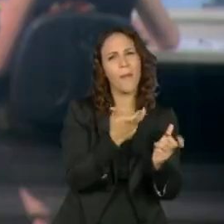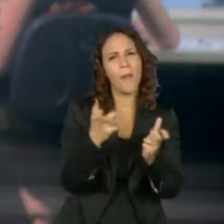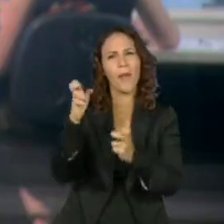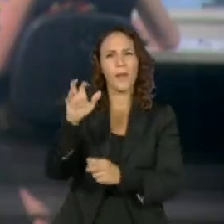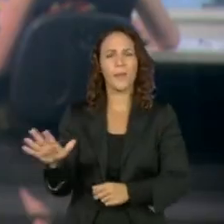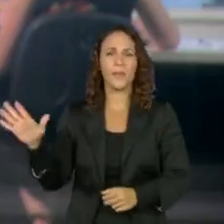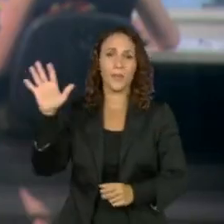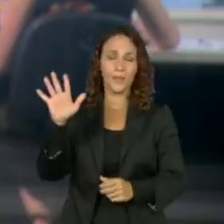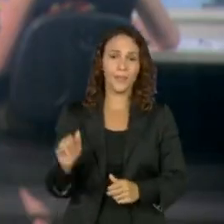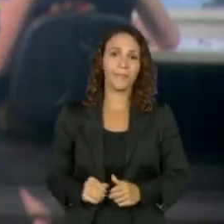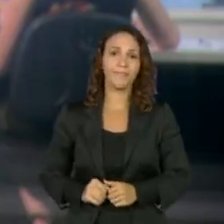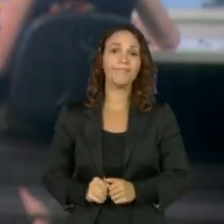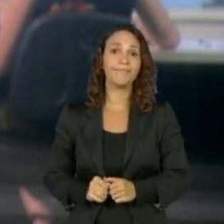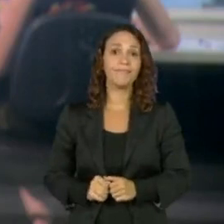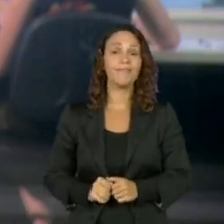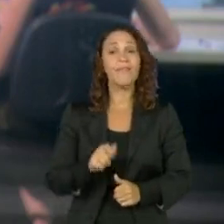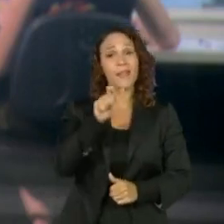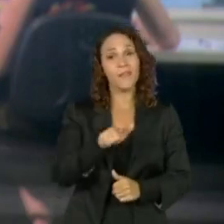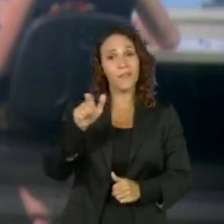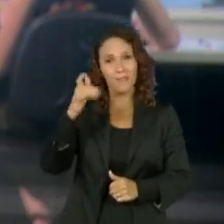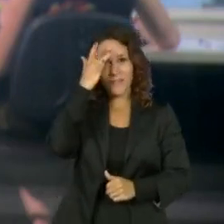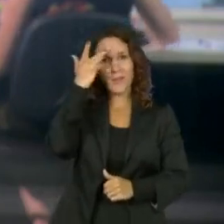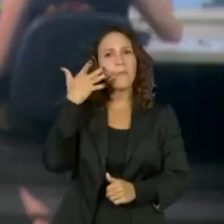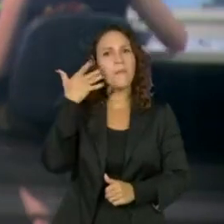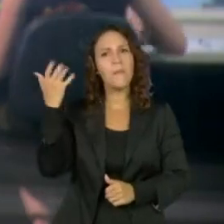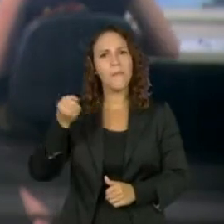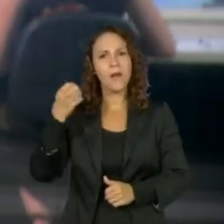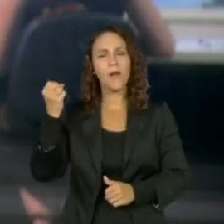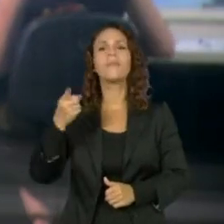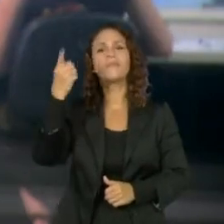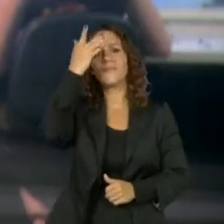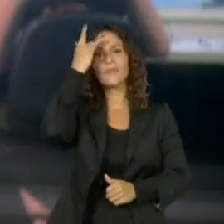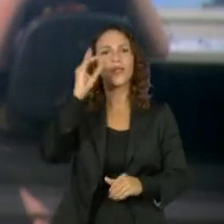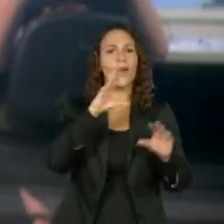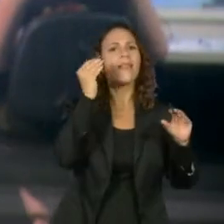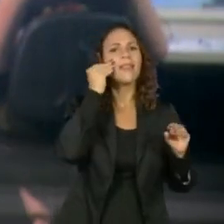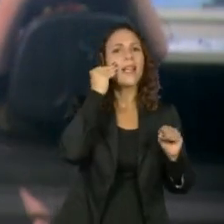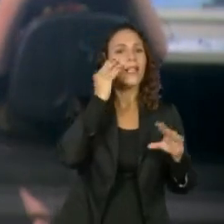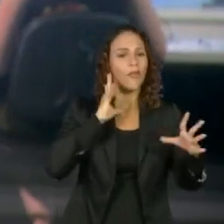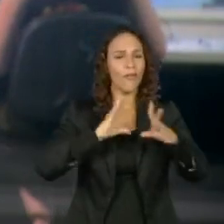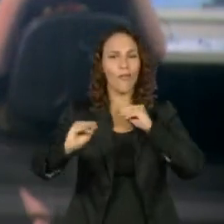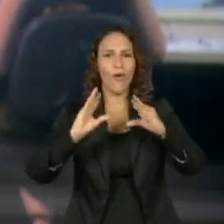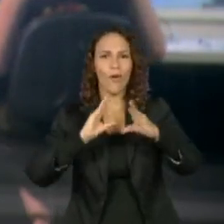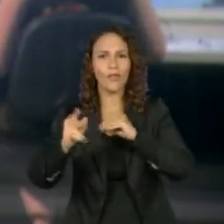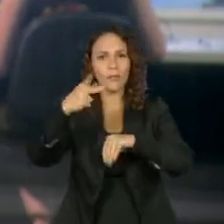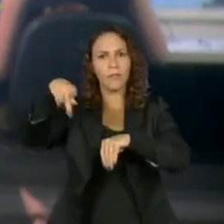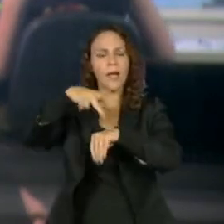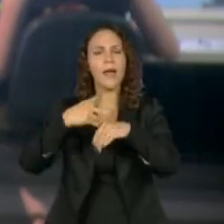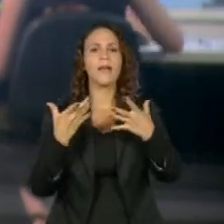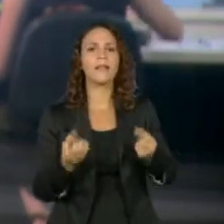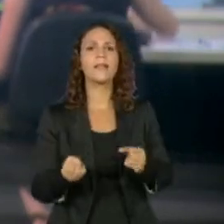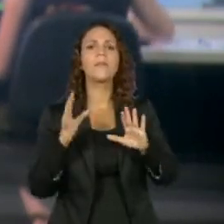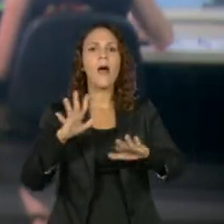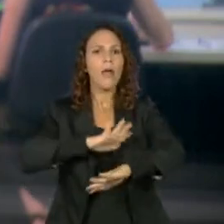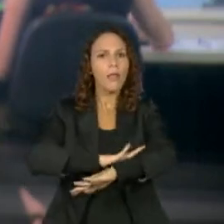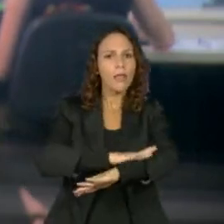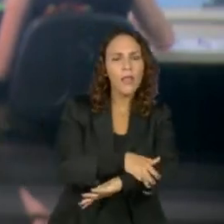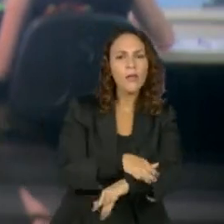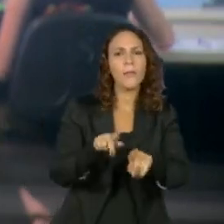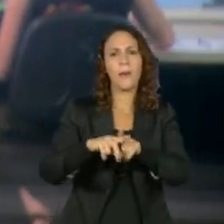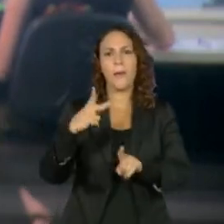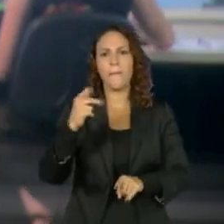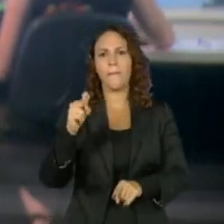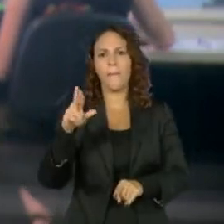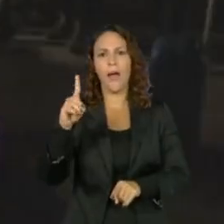Europa. Enquanto cidadãos brancos são acolhidos nos países vizinhos, negros e pardos denunciam discriminação e